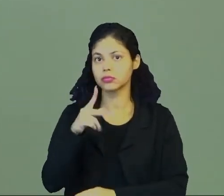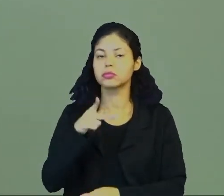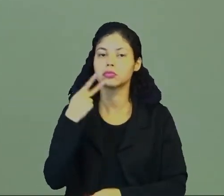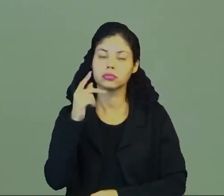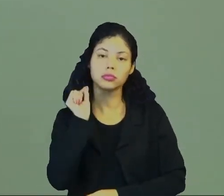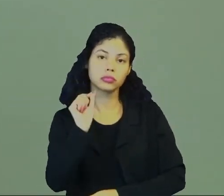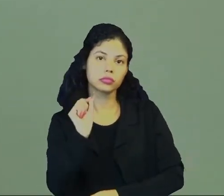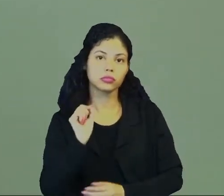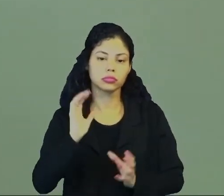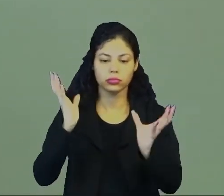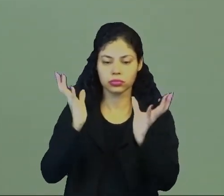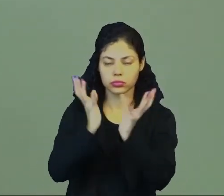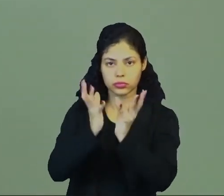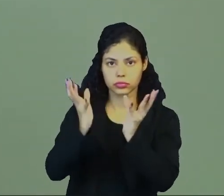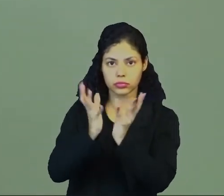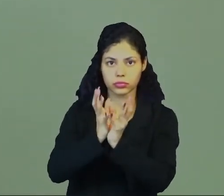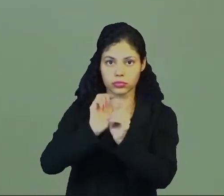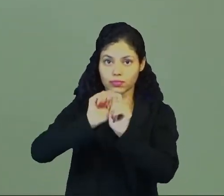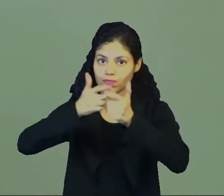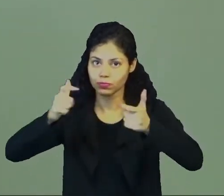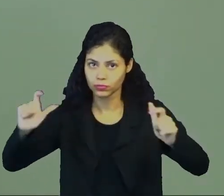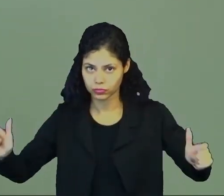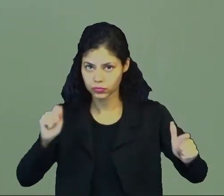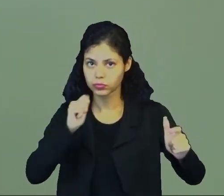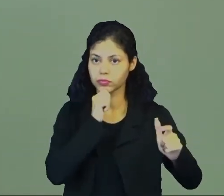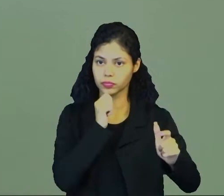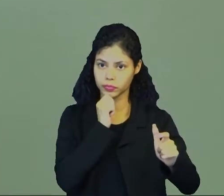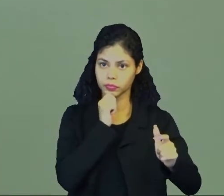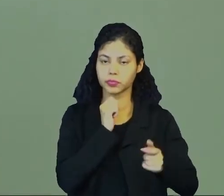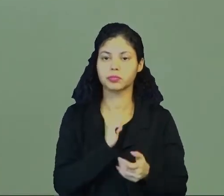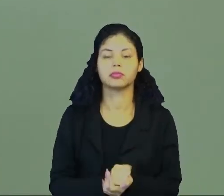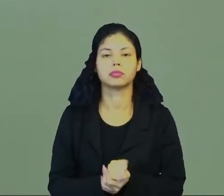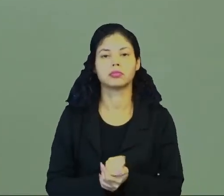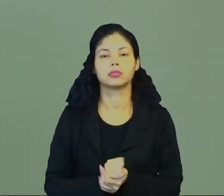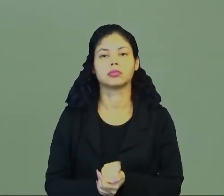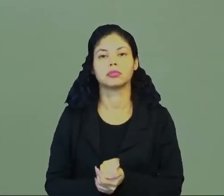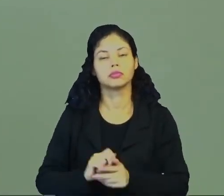estamos falando aí de um conjunto muito maior de comunidades, que é